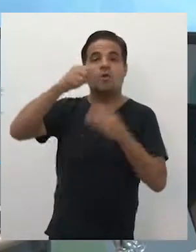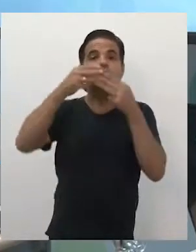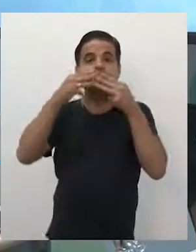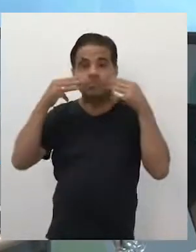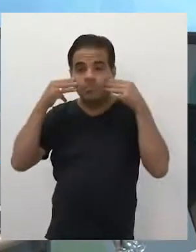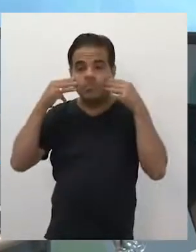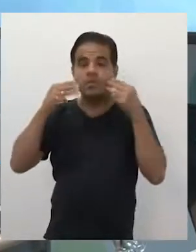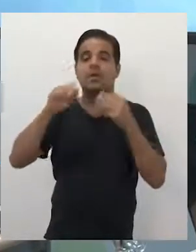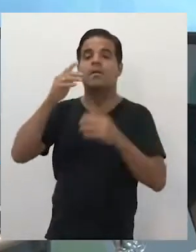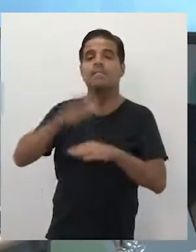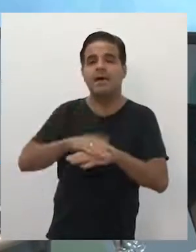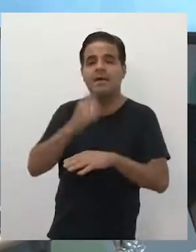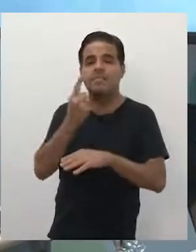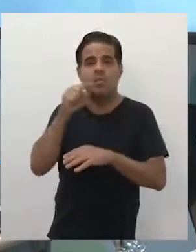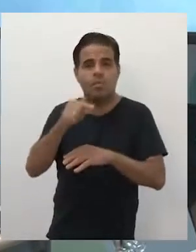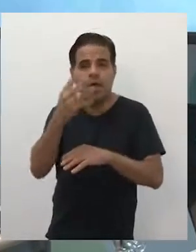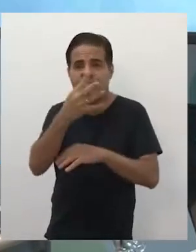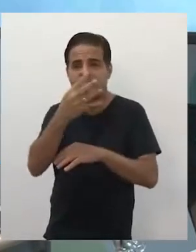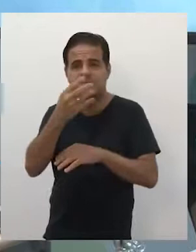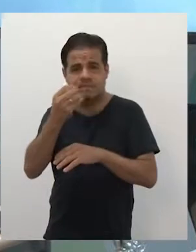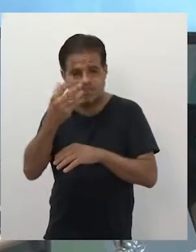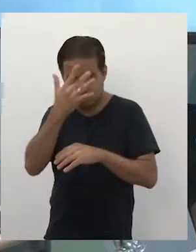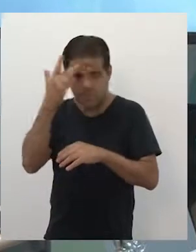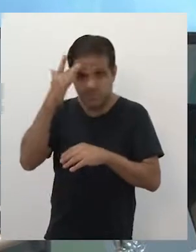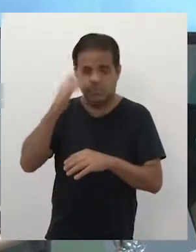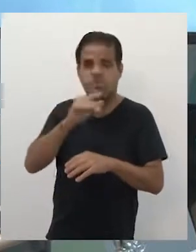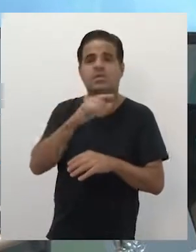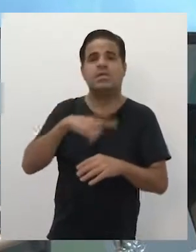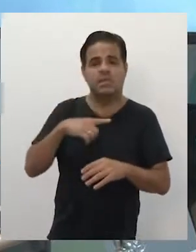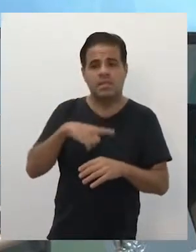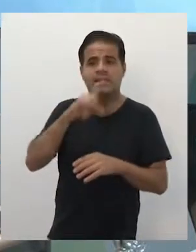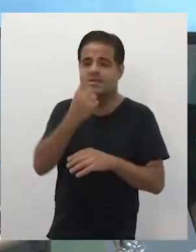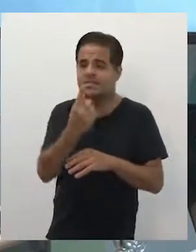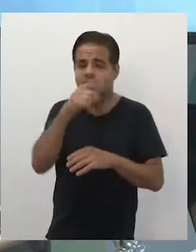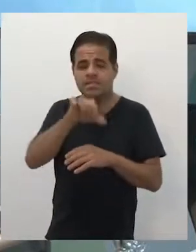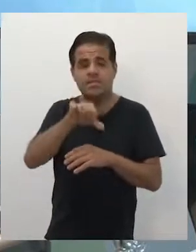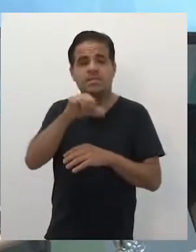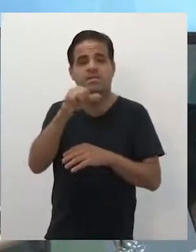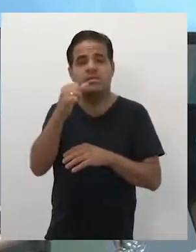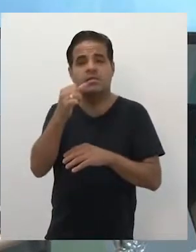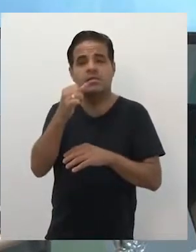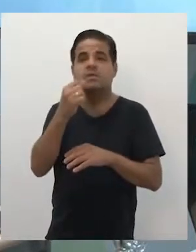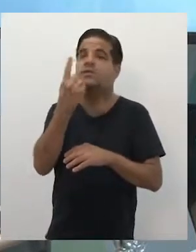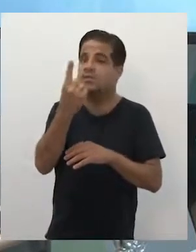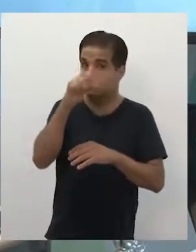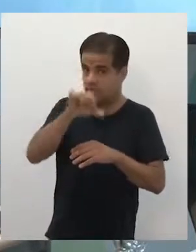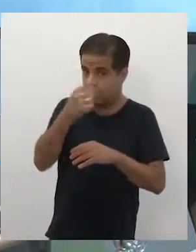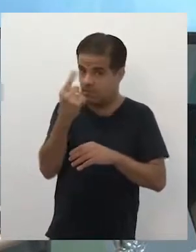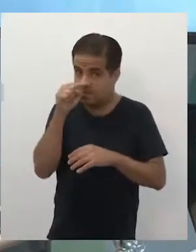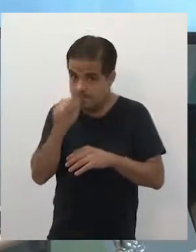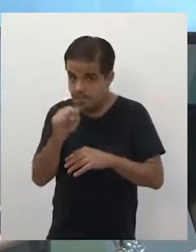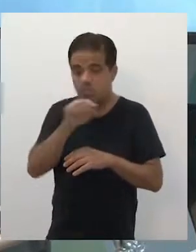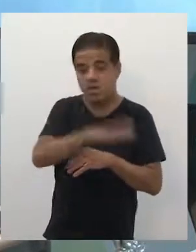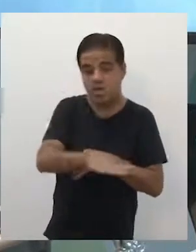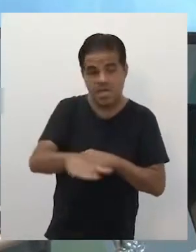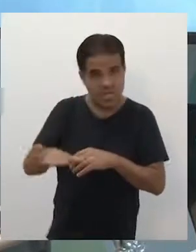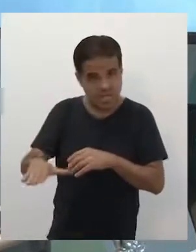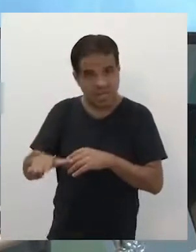de 425 mil pessoas, incluindo 191 mil